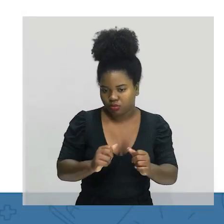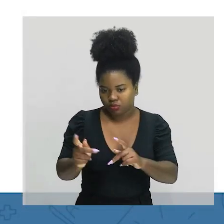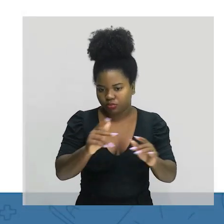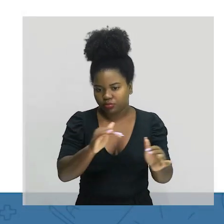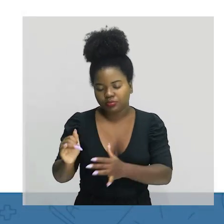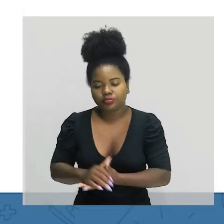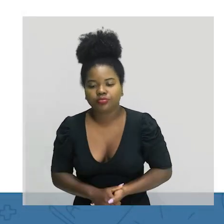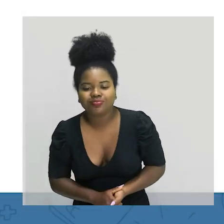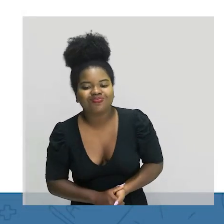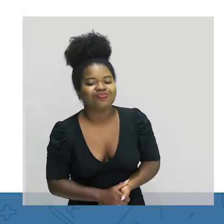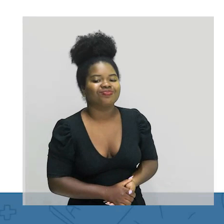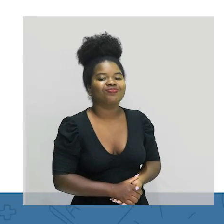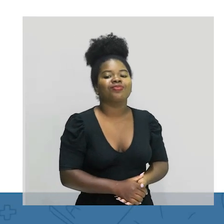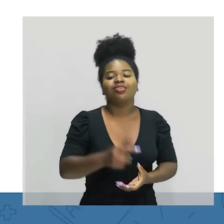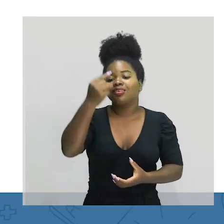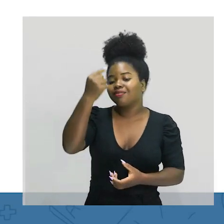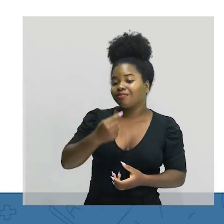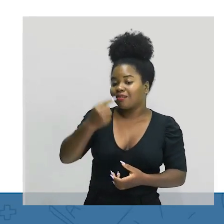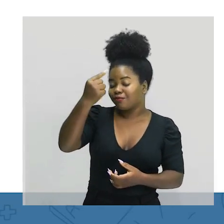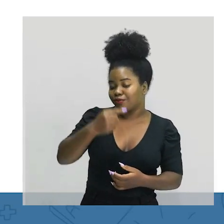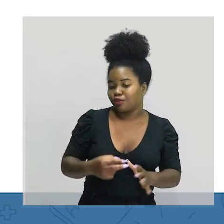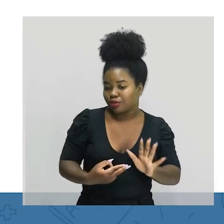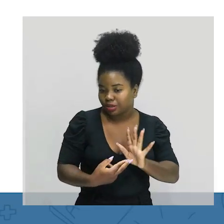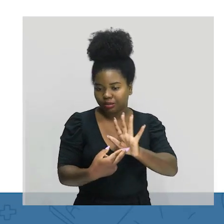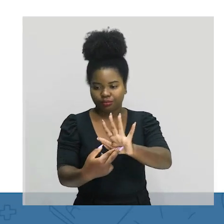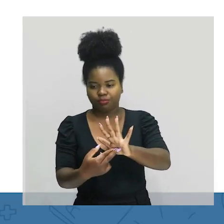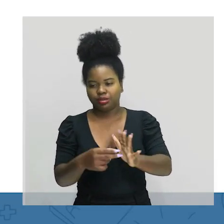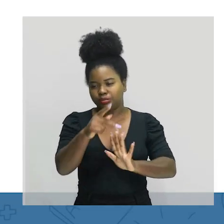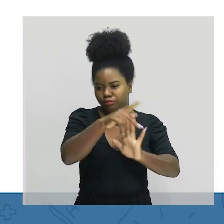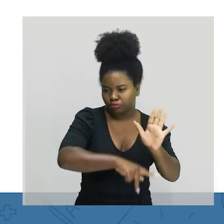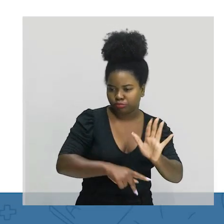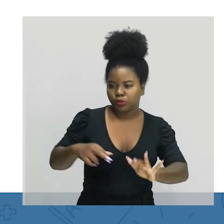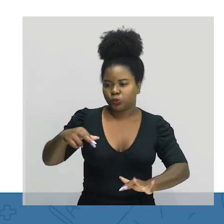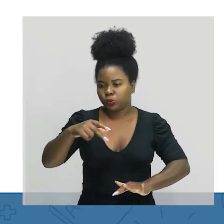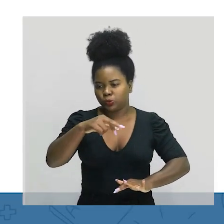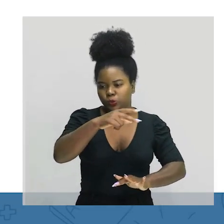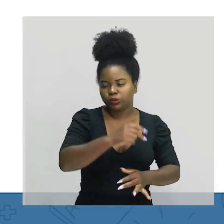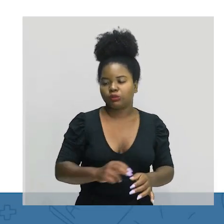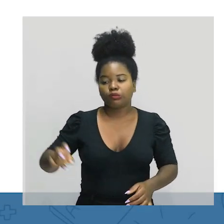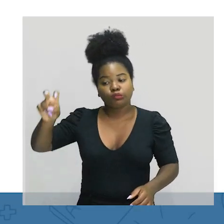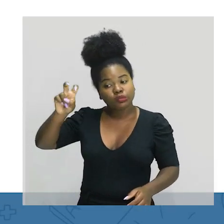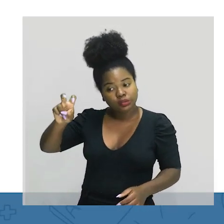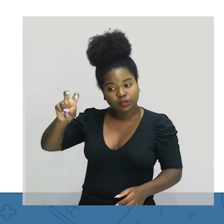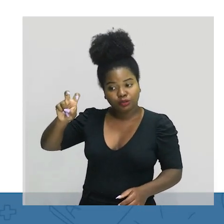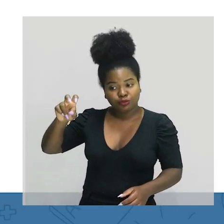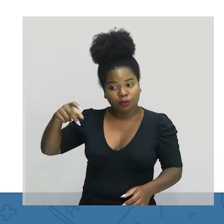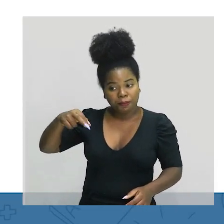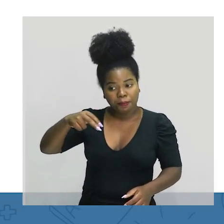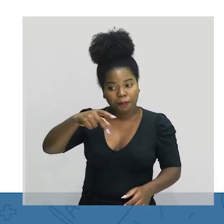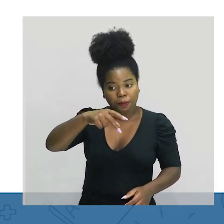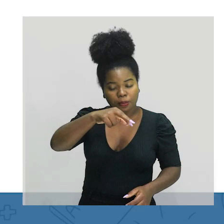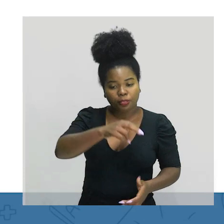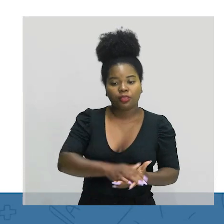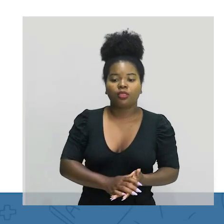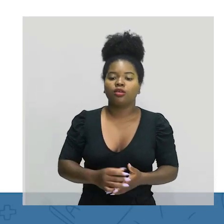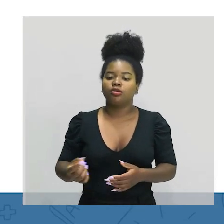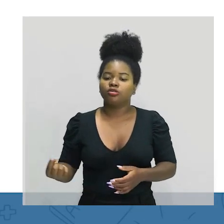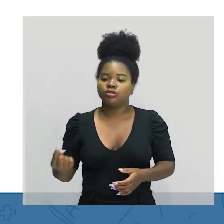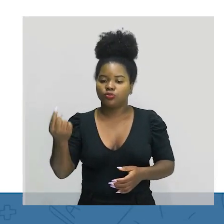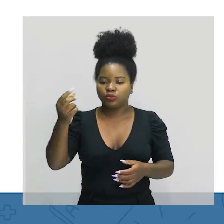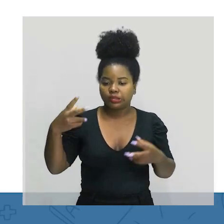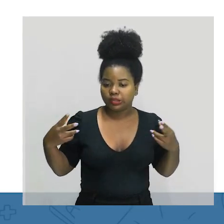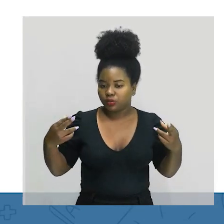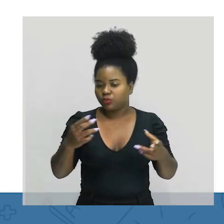galera? Então, na figura acima, que representa o projeto de uma escada com 5 degraus de mesma altura,